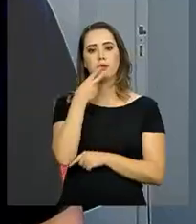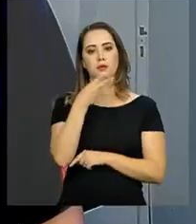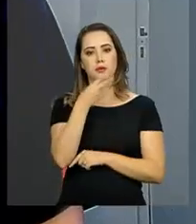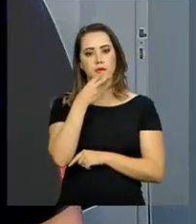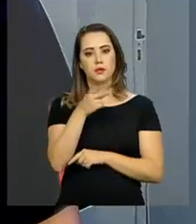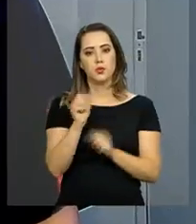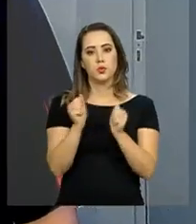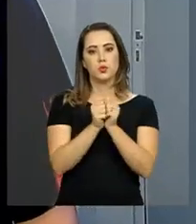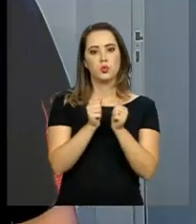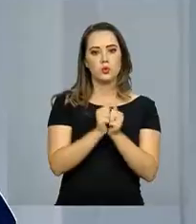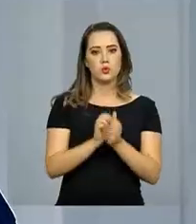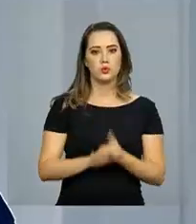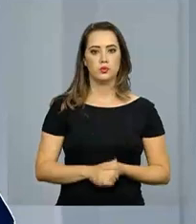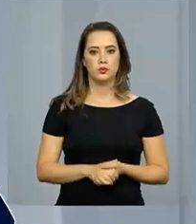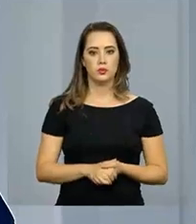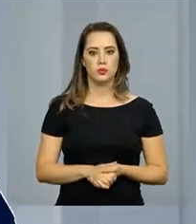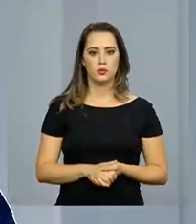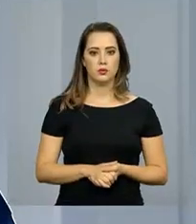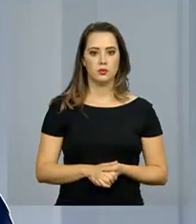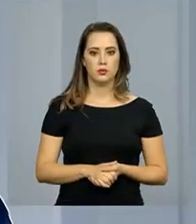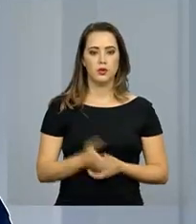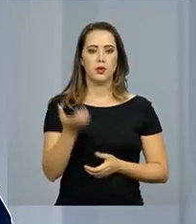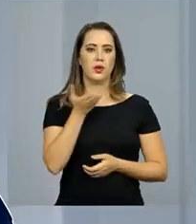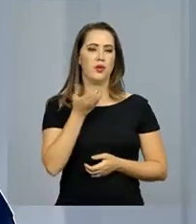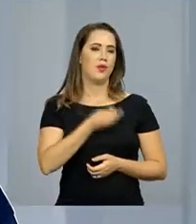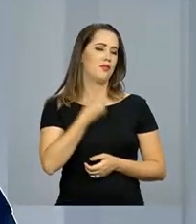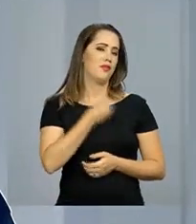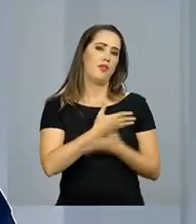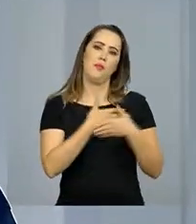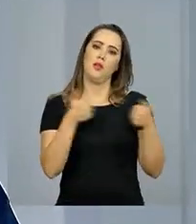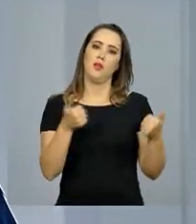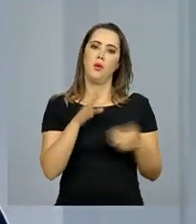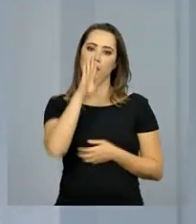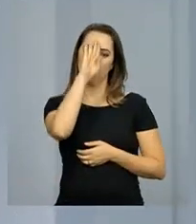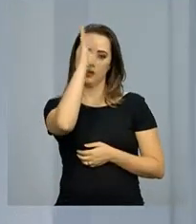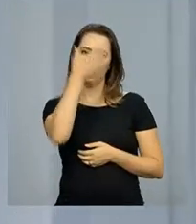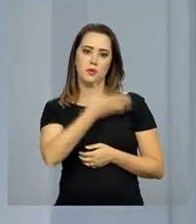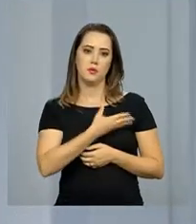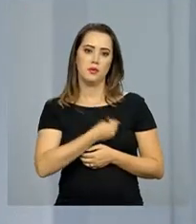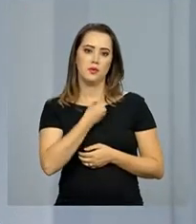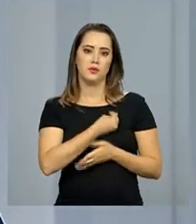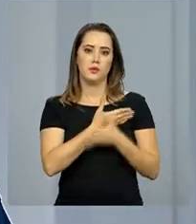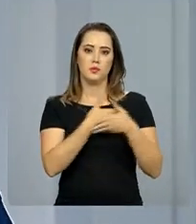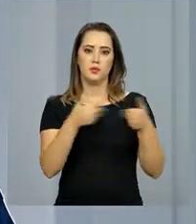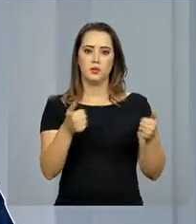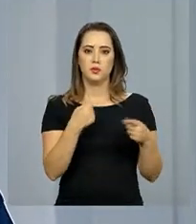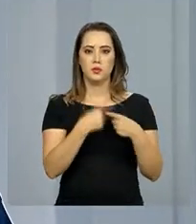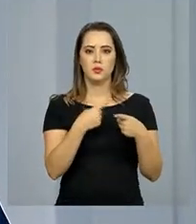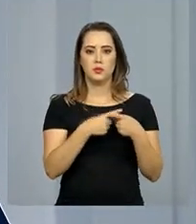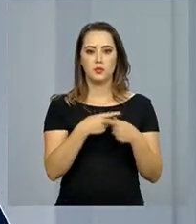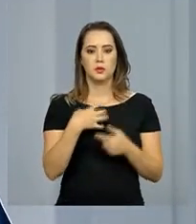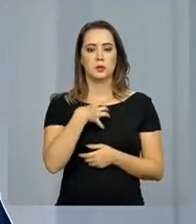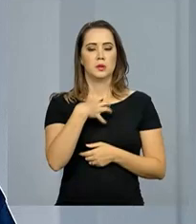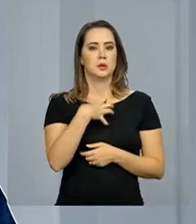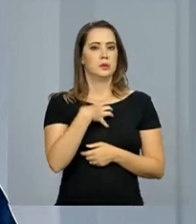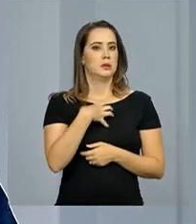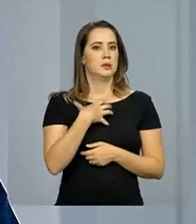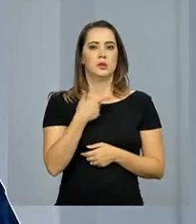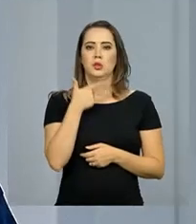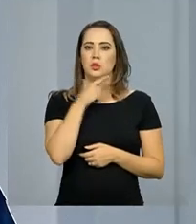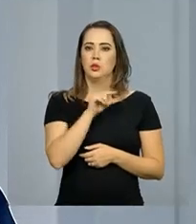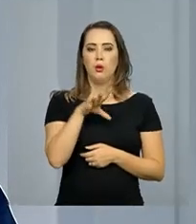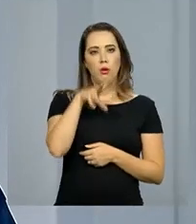fumante, veio junto. Ah, eu quero qualidade de vida, principalmente qualidade de vida, porque eu sinto que